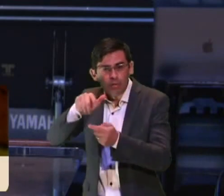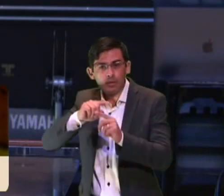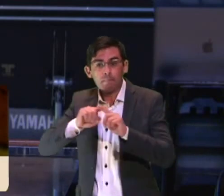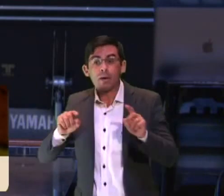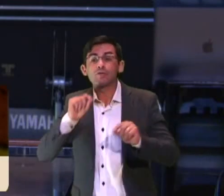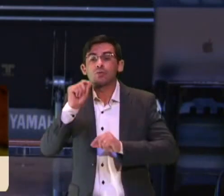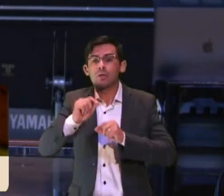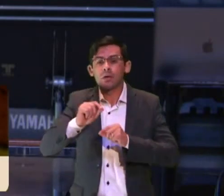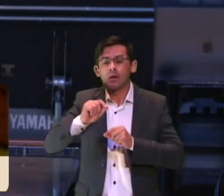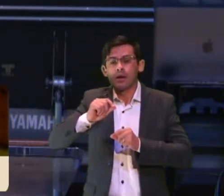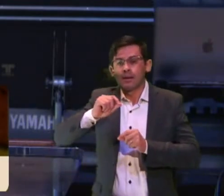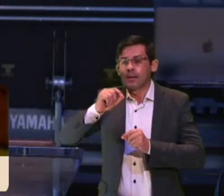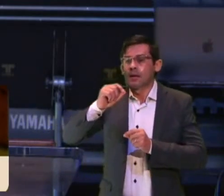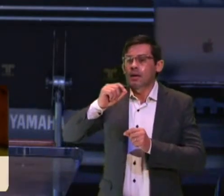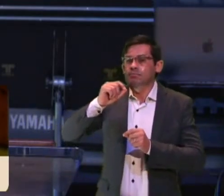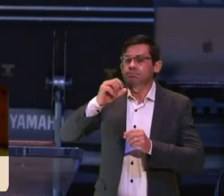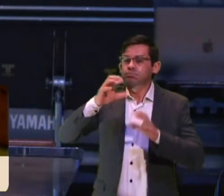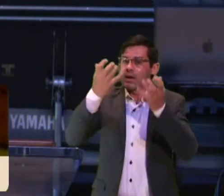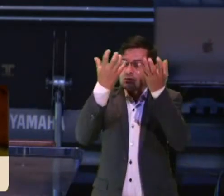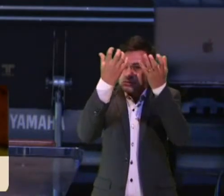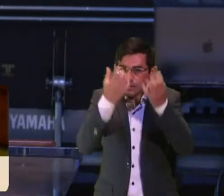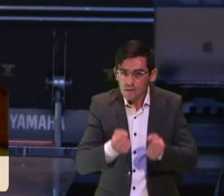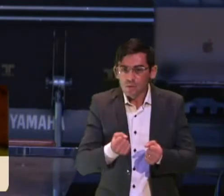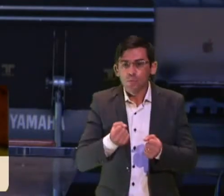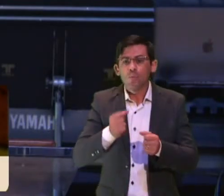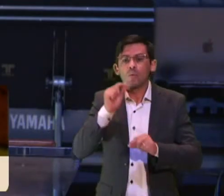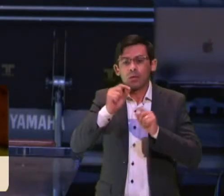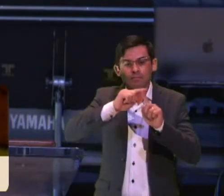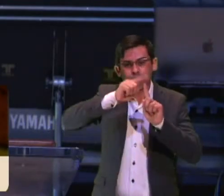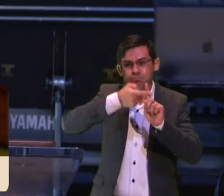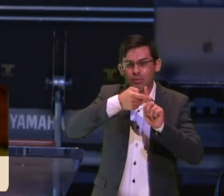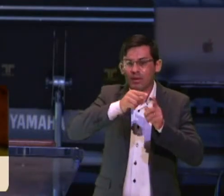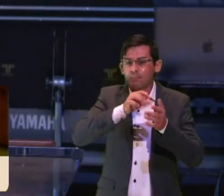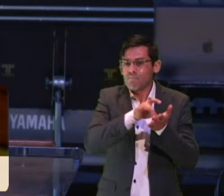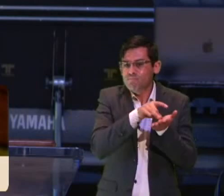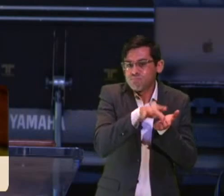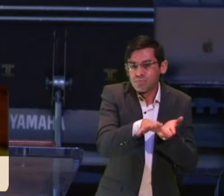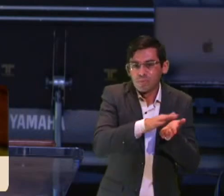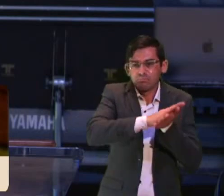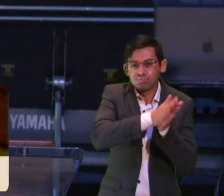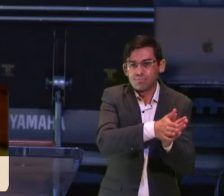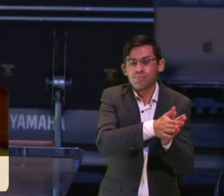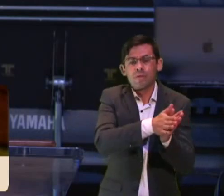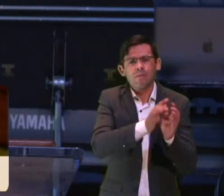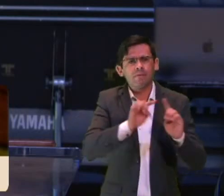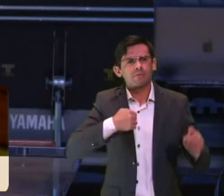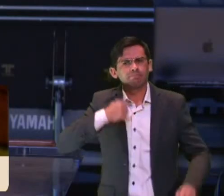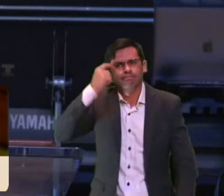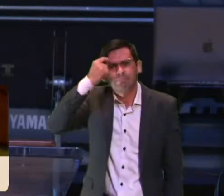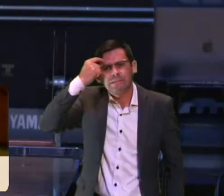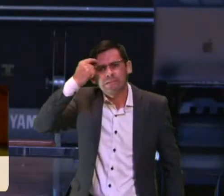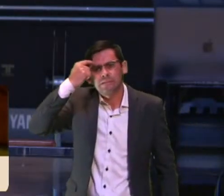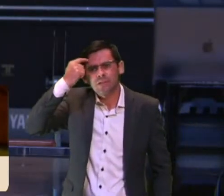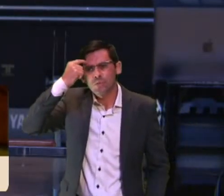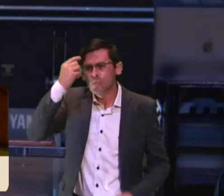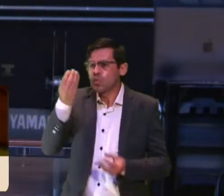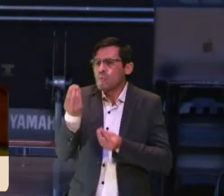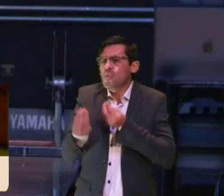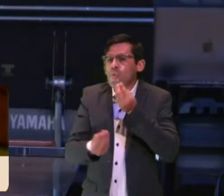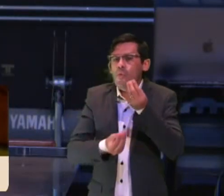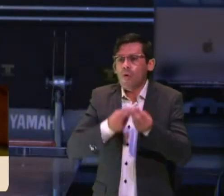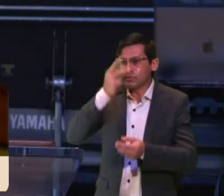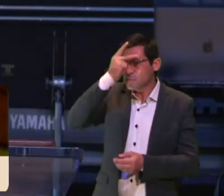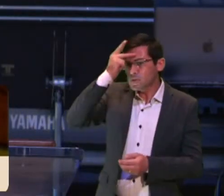aprovação da lei que permitia o aborto. E eu fiquei me me perguntando o que faz pessoas,